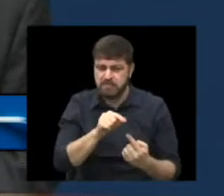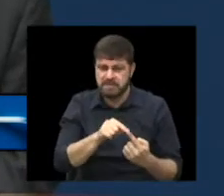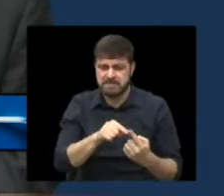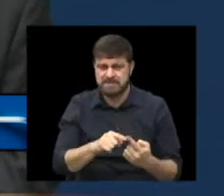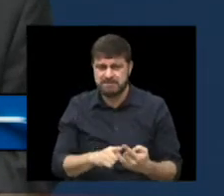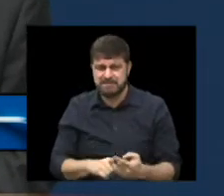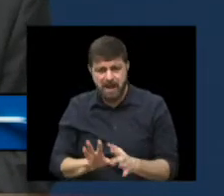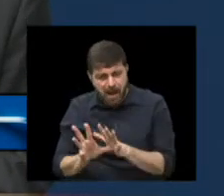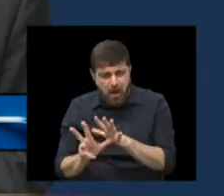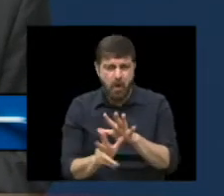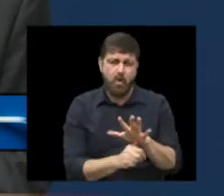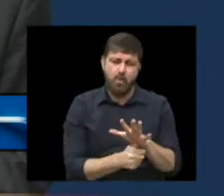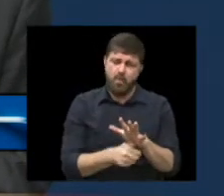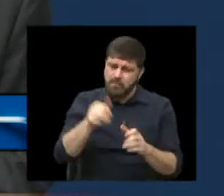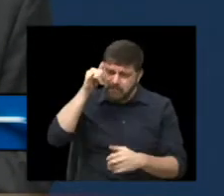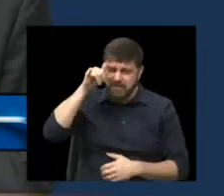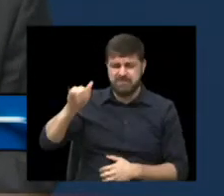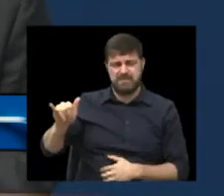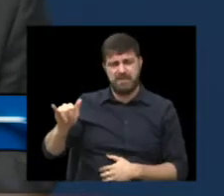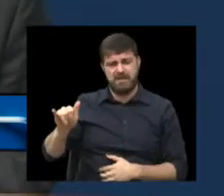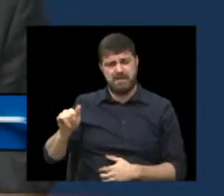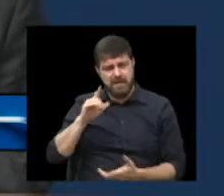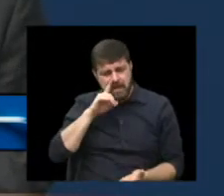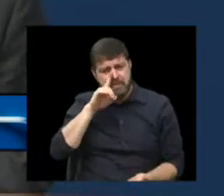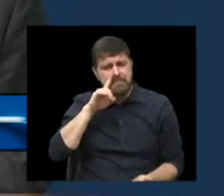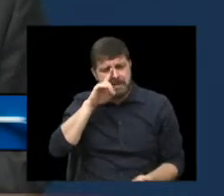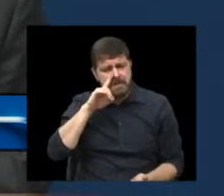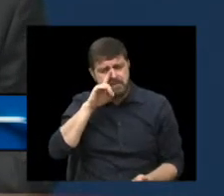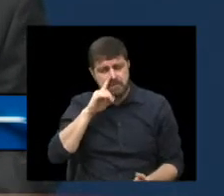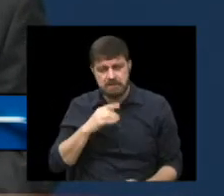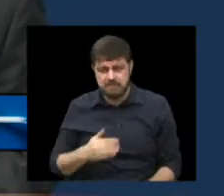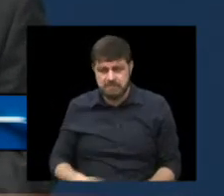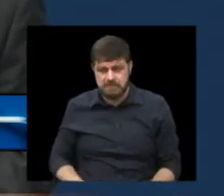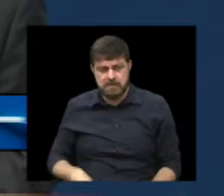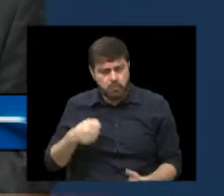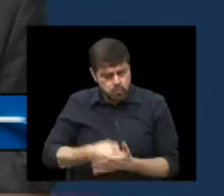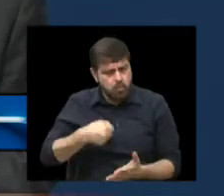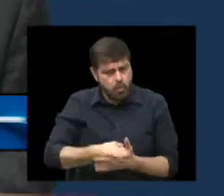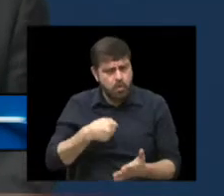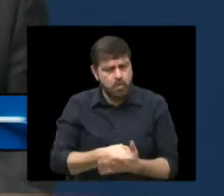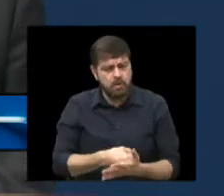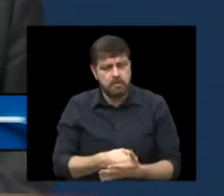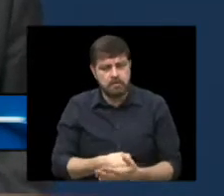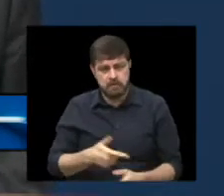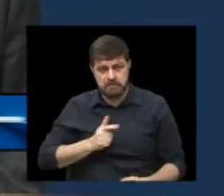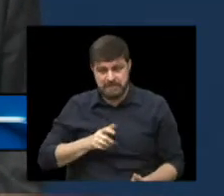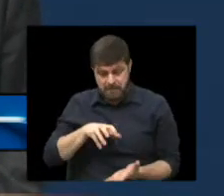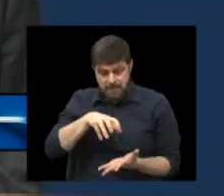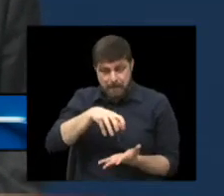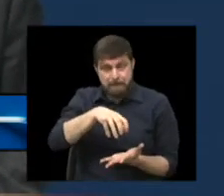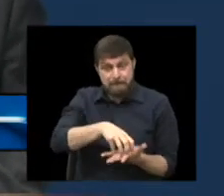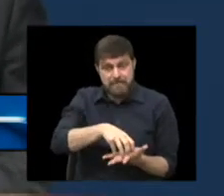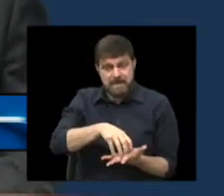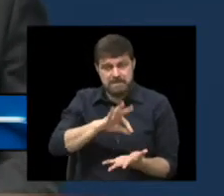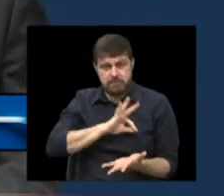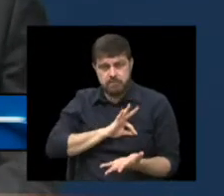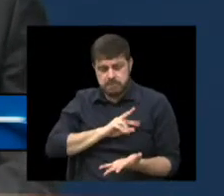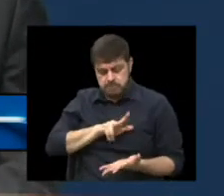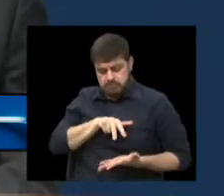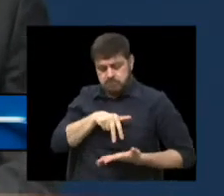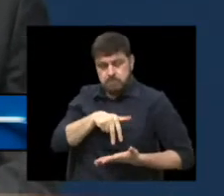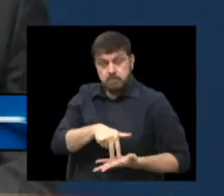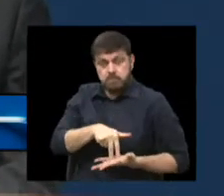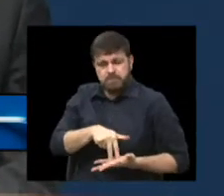de bandidos. Eu solicitei, mas em verdade eu exijo, a criação de uma base permanente da